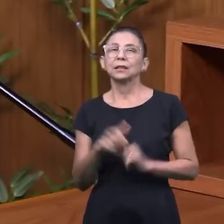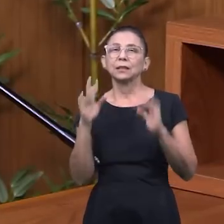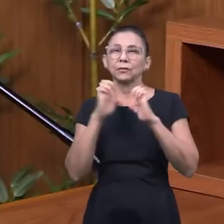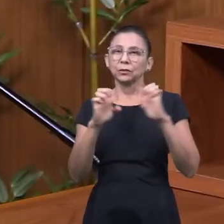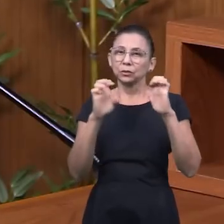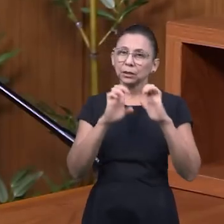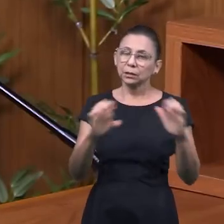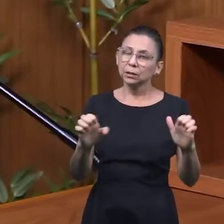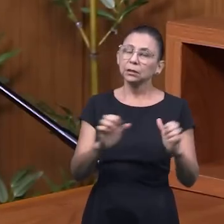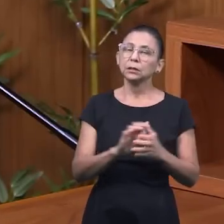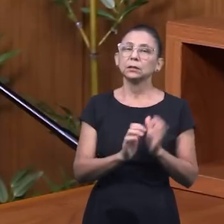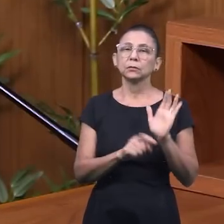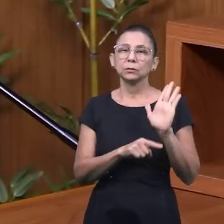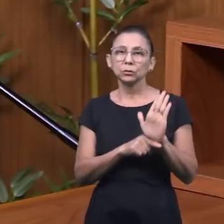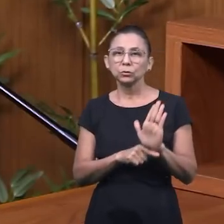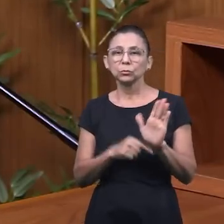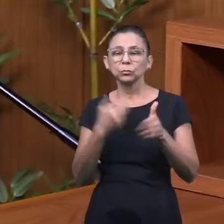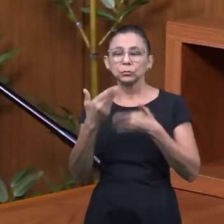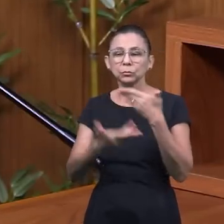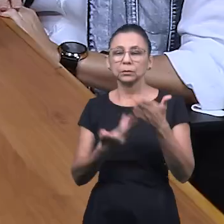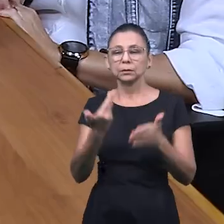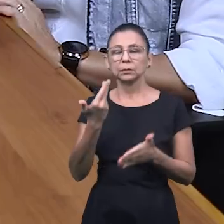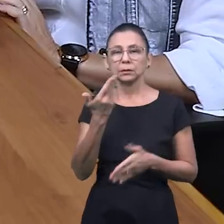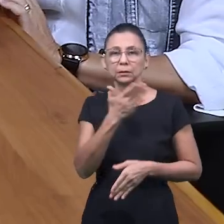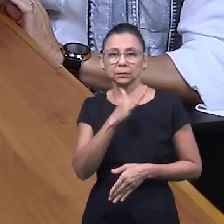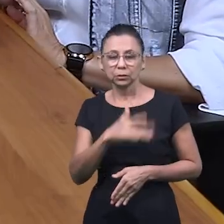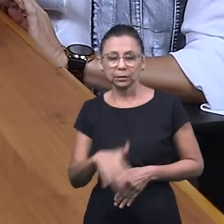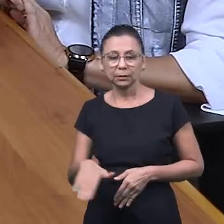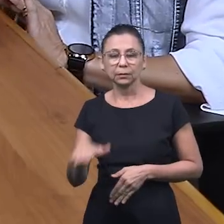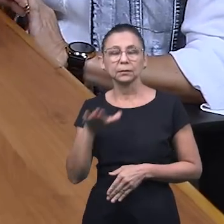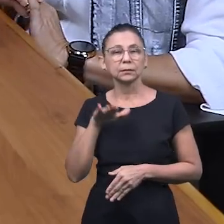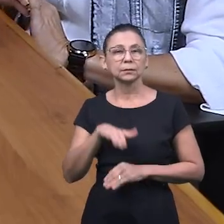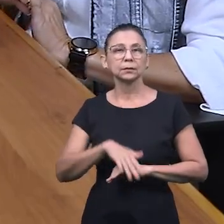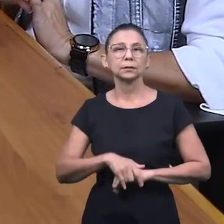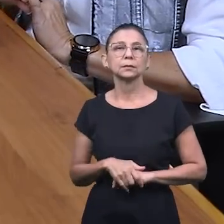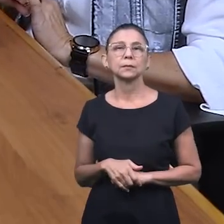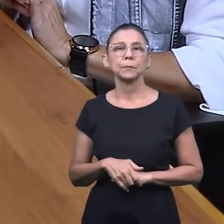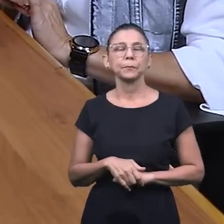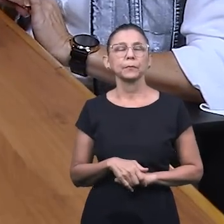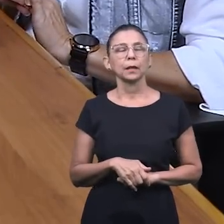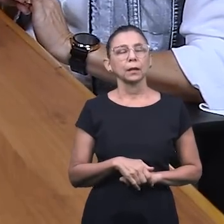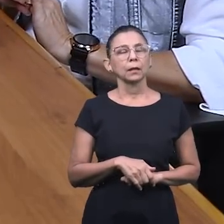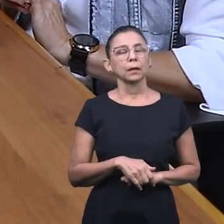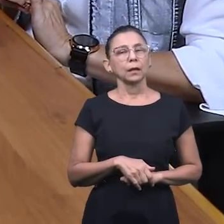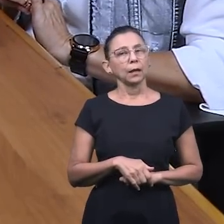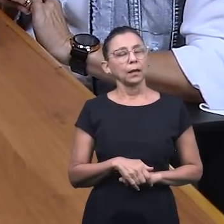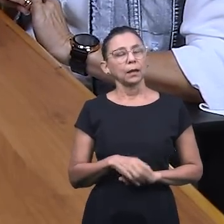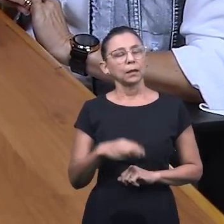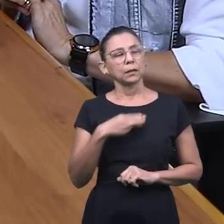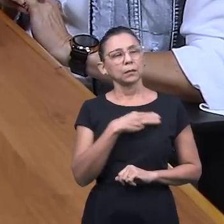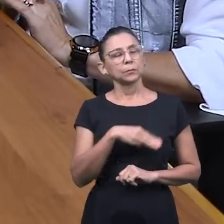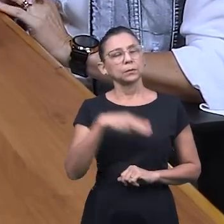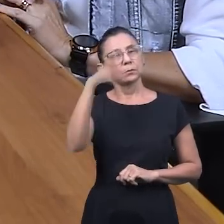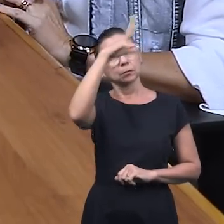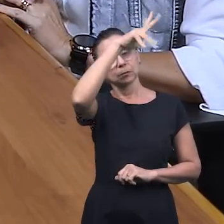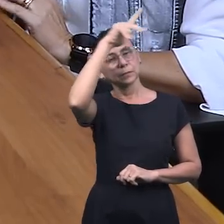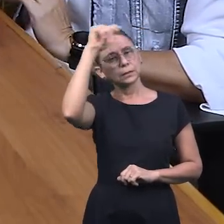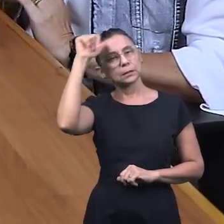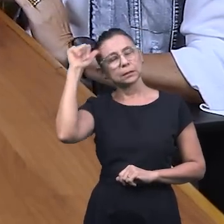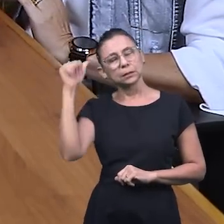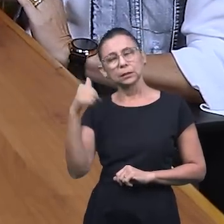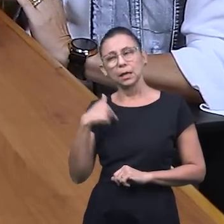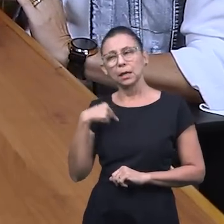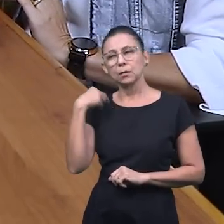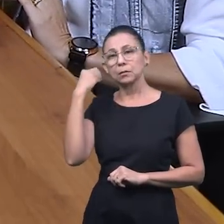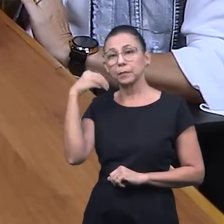violão, ajuda a tocar, ajuda com as crianças. É isso aí. A Missão Amazônia, eu sempre costumo dizer que a Missão Amazônia, ela